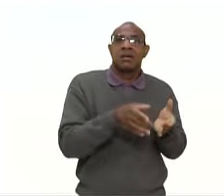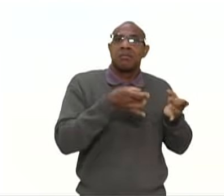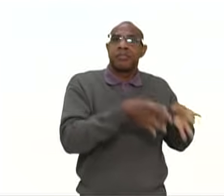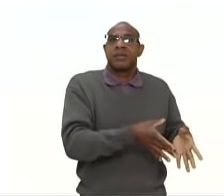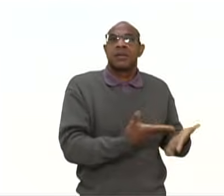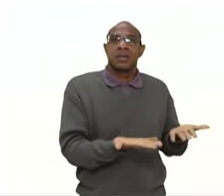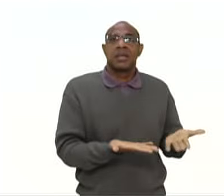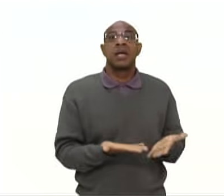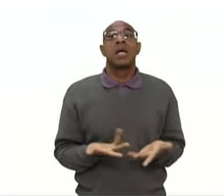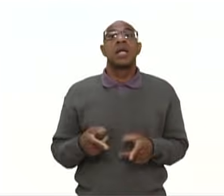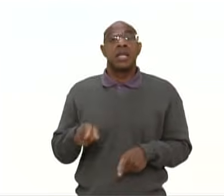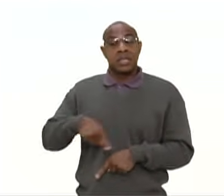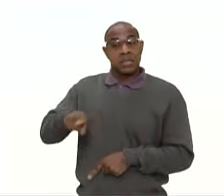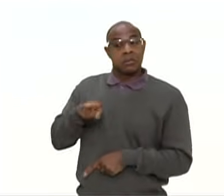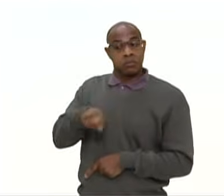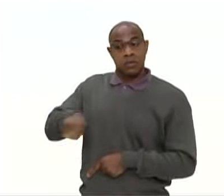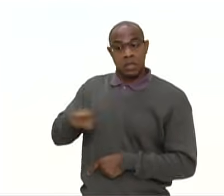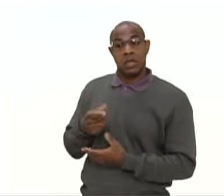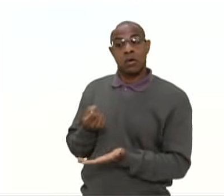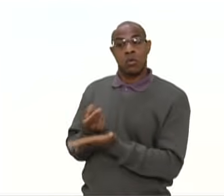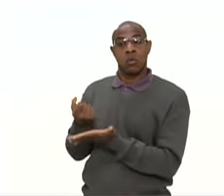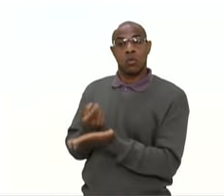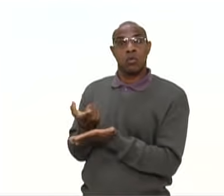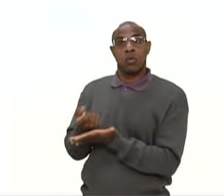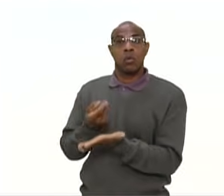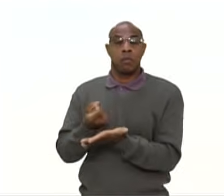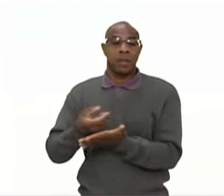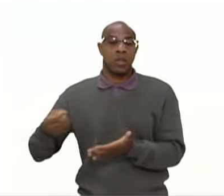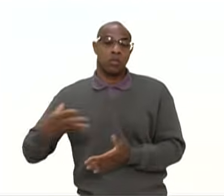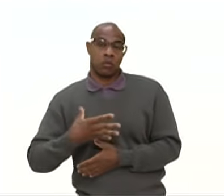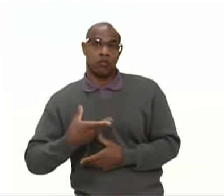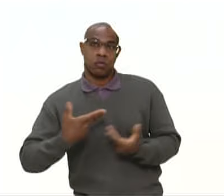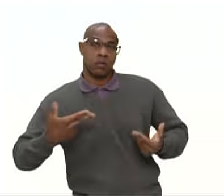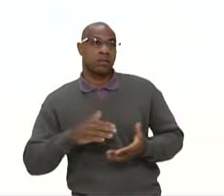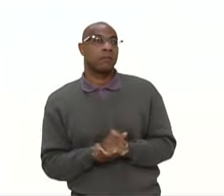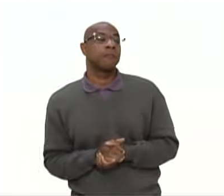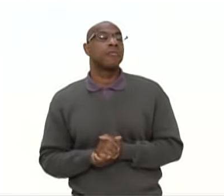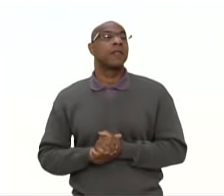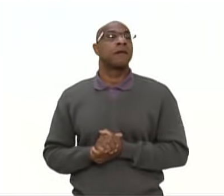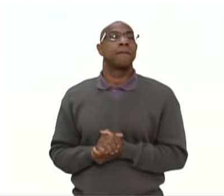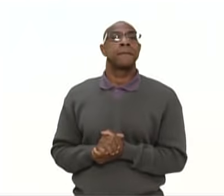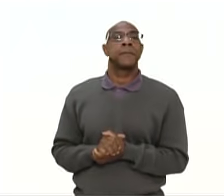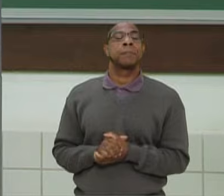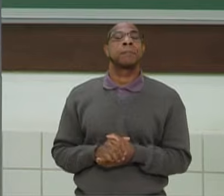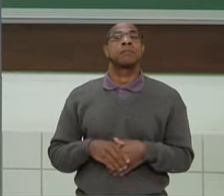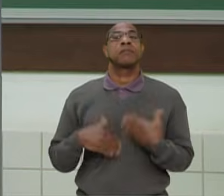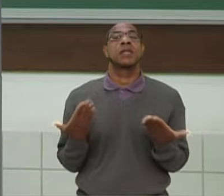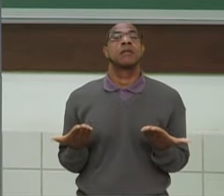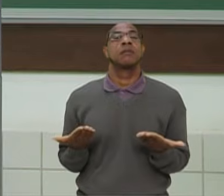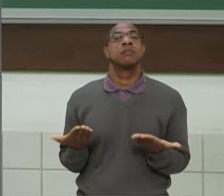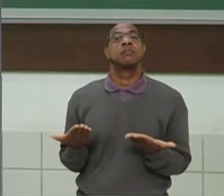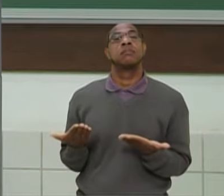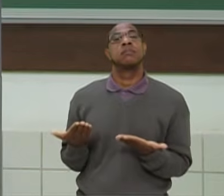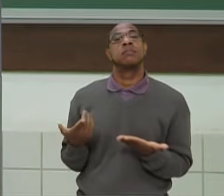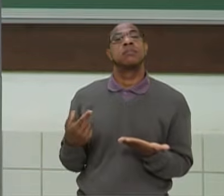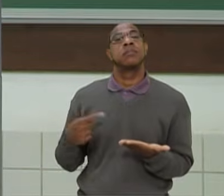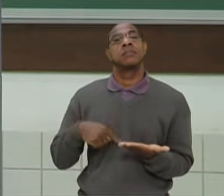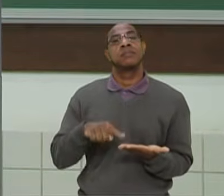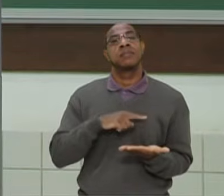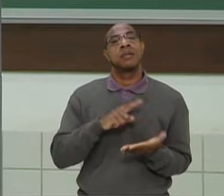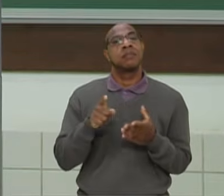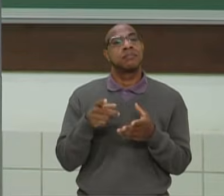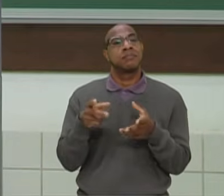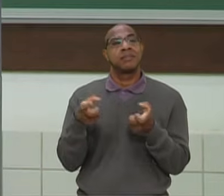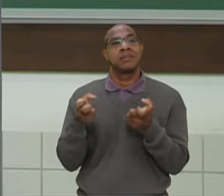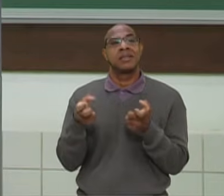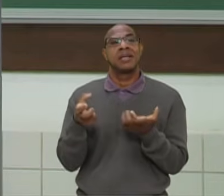para que o consumidor compre um novo produto em breve. Então, aquilo lá que a gente já comentou antes, né? Que da obsolescência